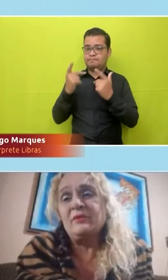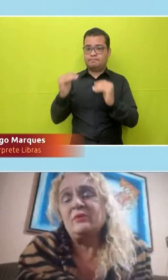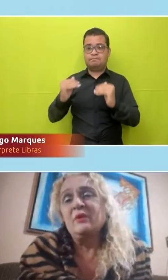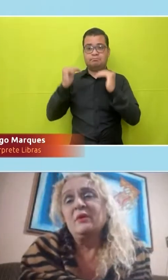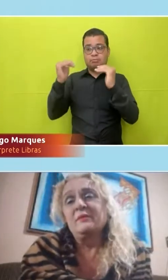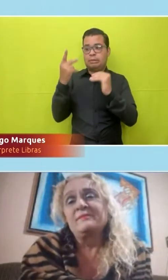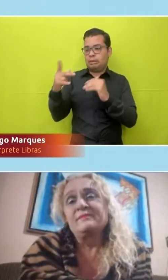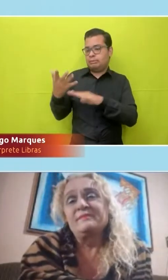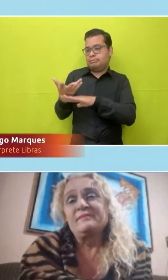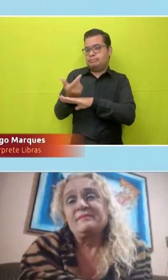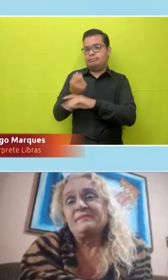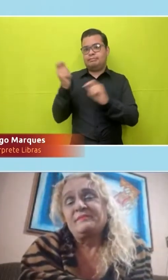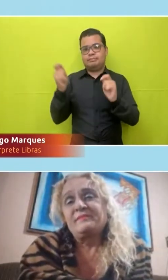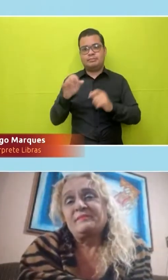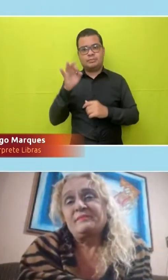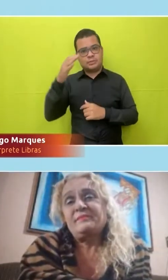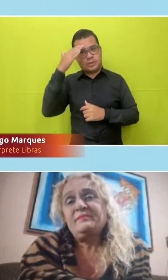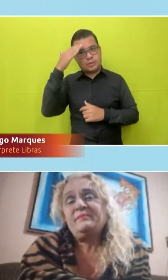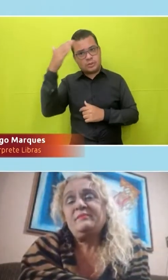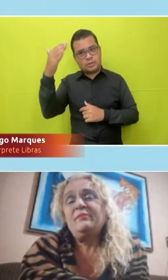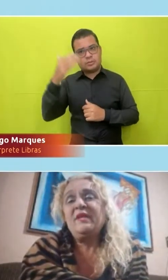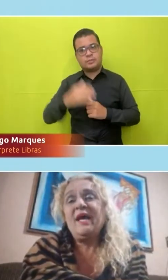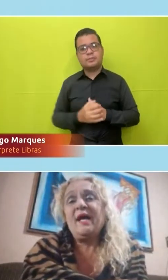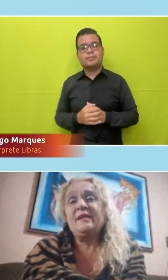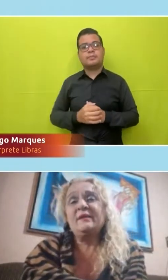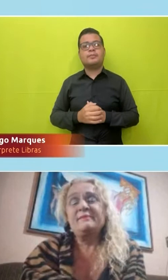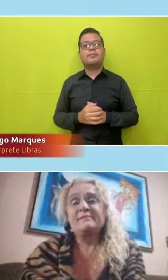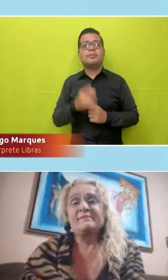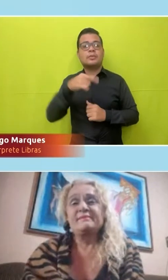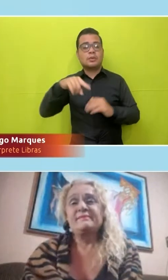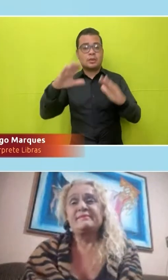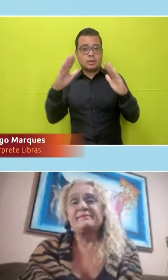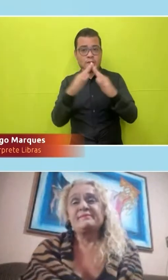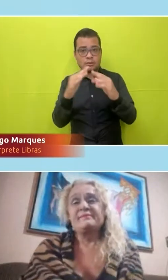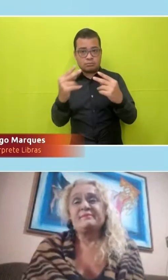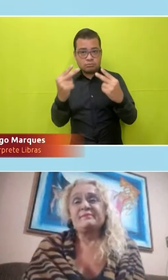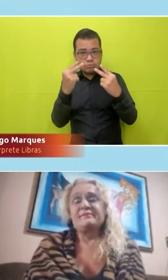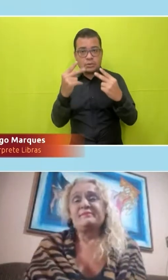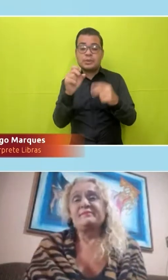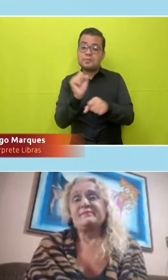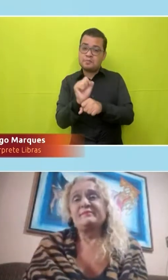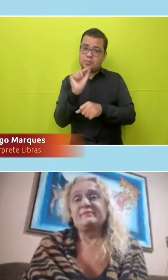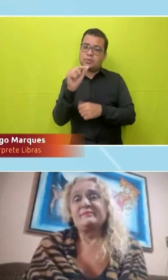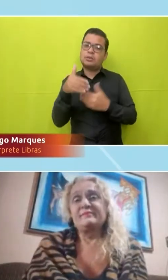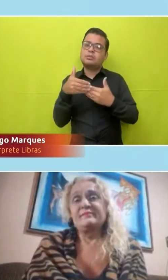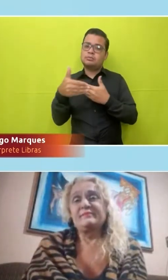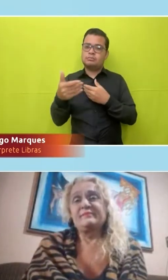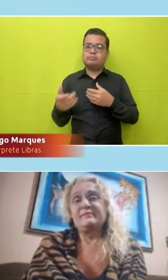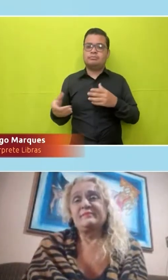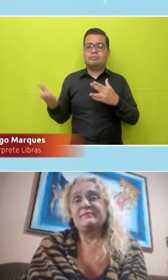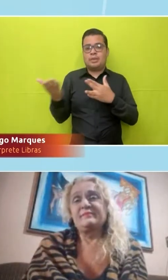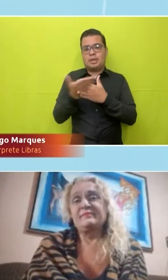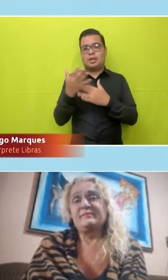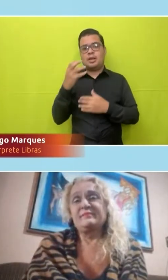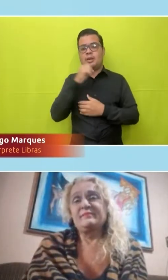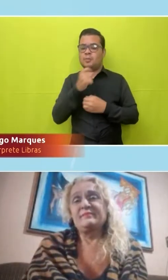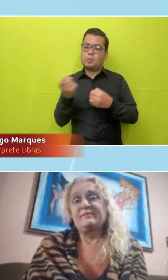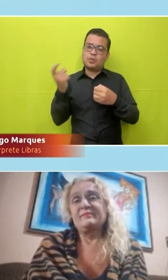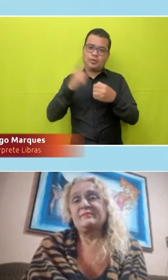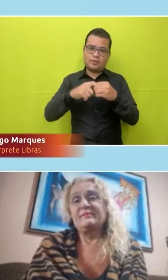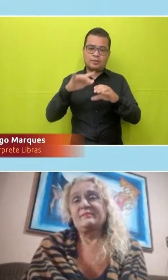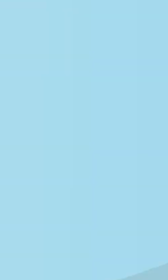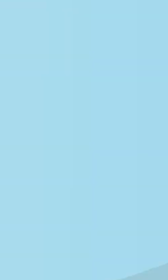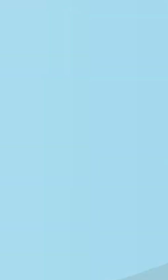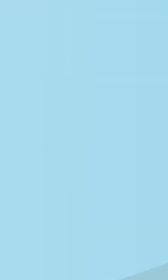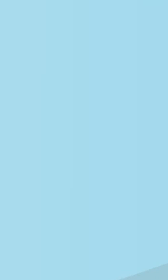talento. Tá certo. Obrigada, Beth. Você que está em Obrigada. casa, espera só um pouquinho que a gente vai para o intervalo. Daqui a pouco a gente volta com